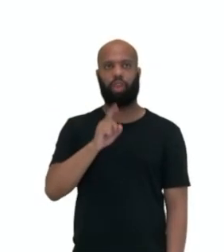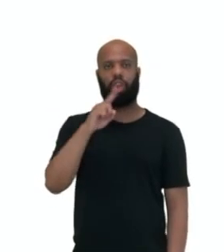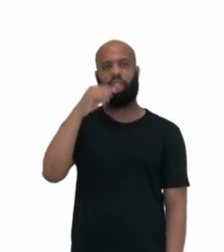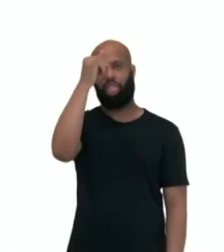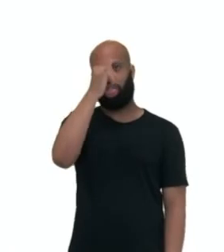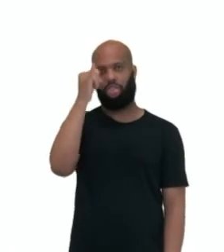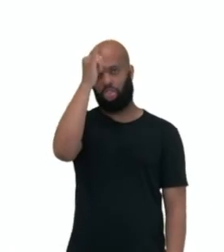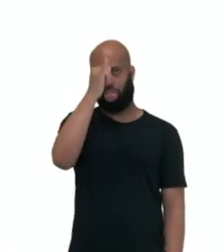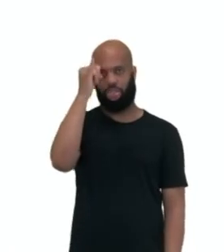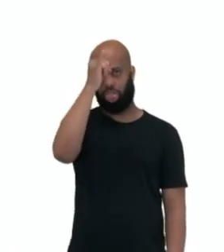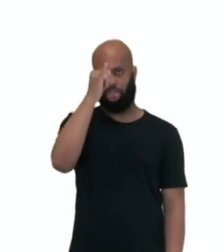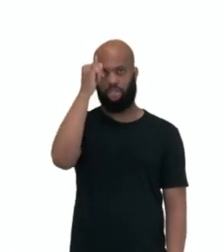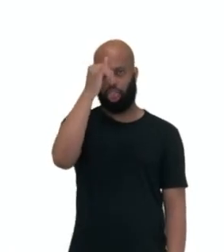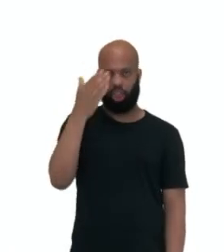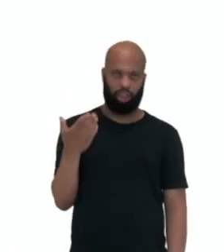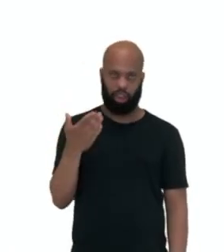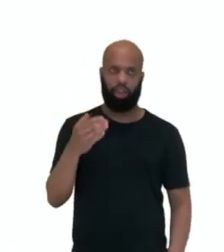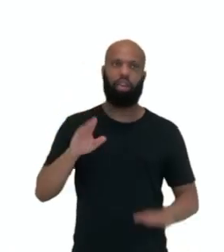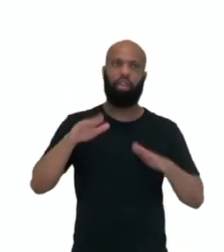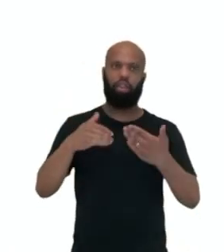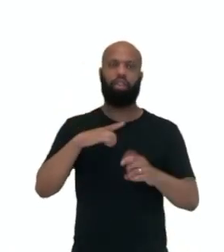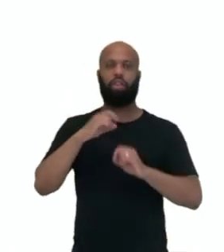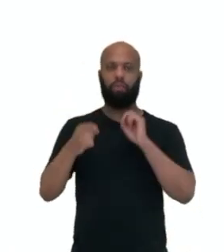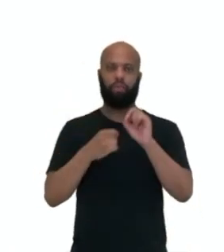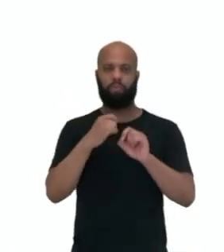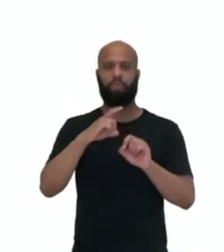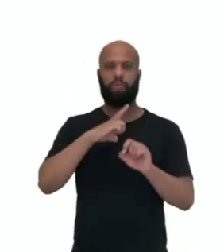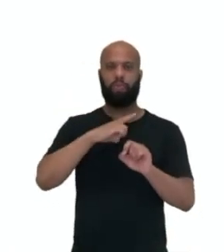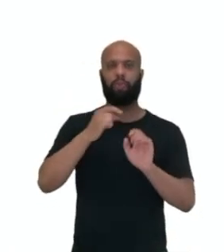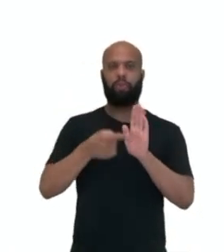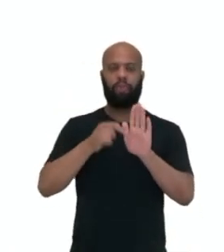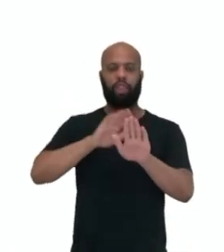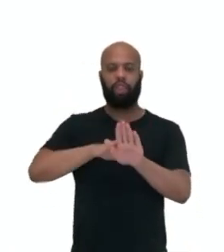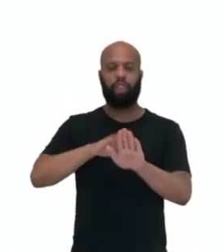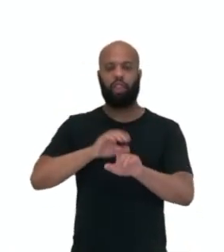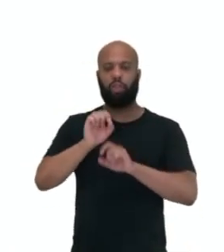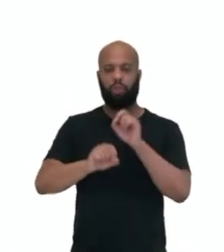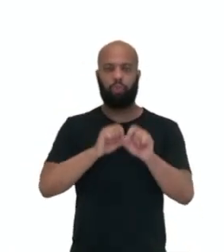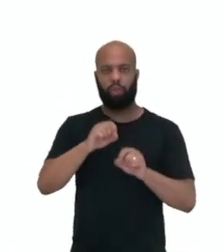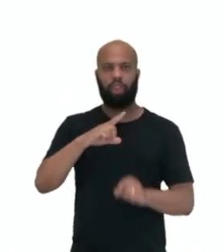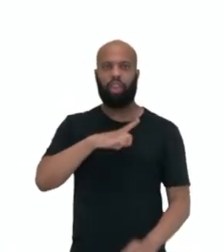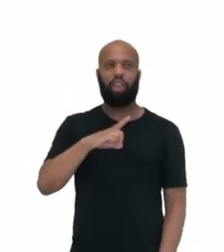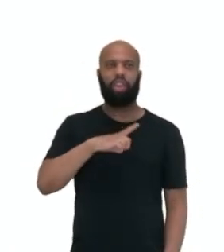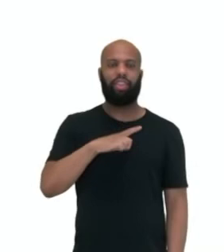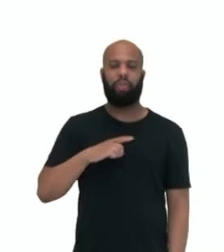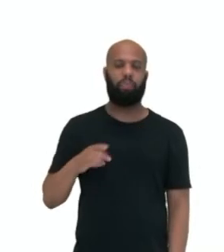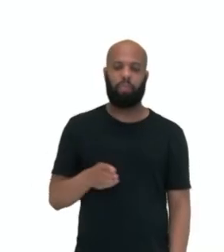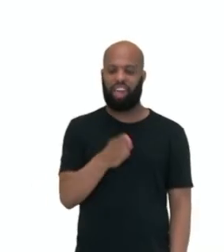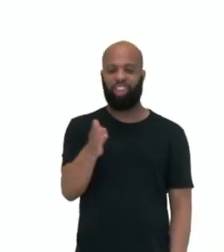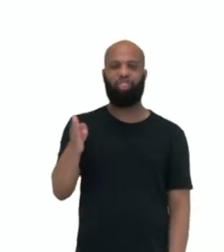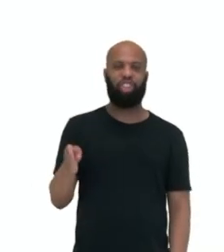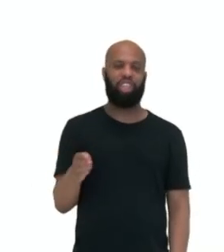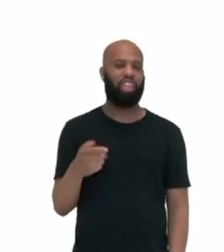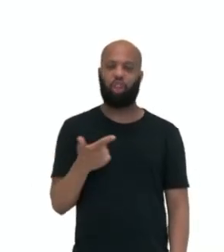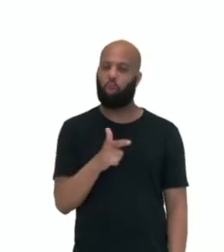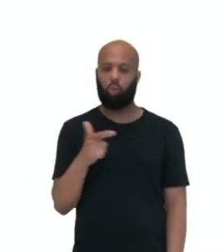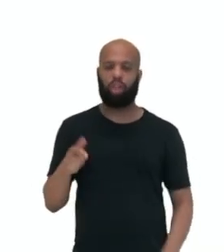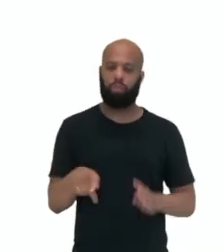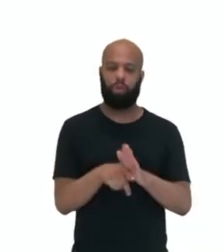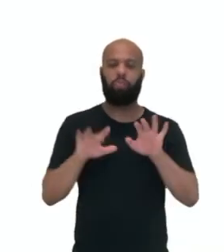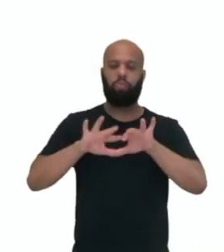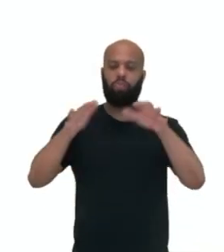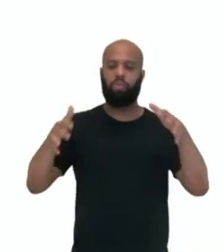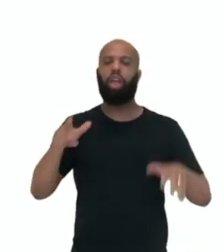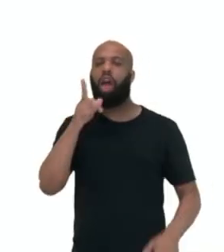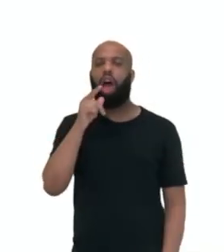bobo, né? Ingênuo, e a metáfora peixe fora d'água que dialoga, né, com Don Quixote,